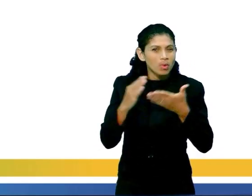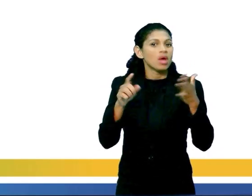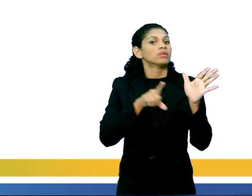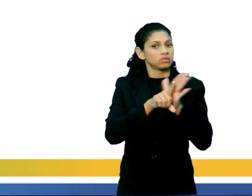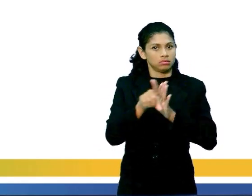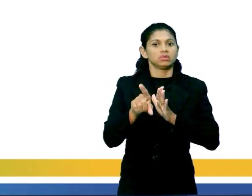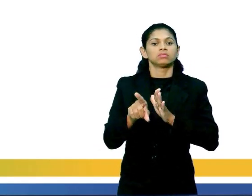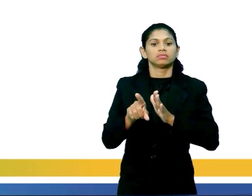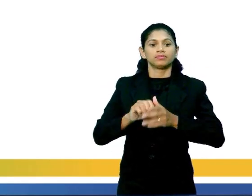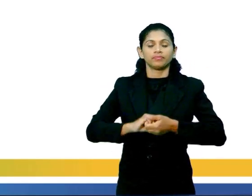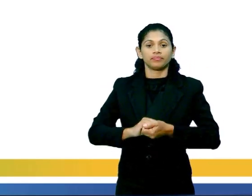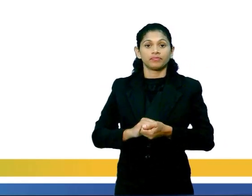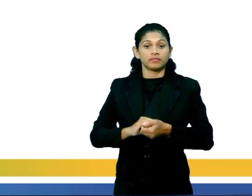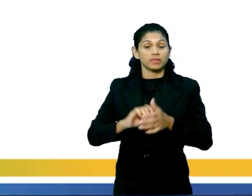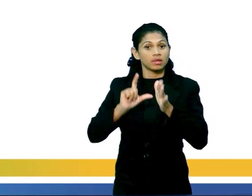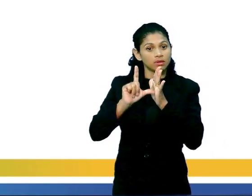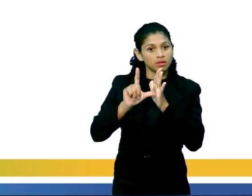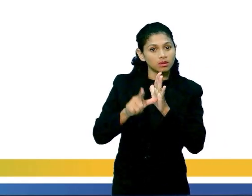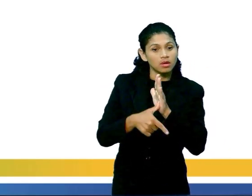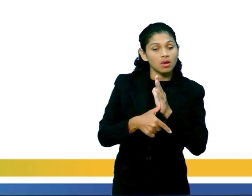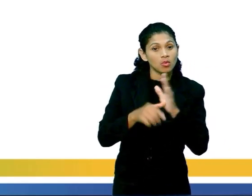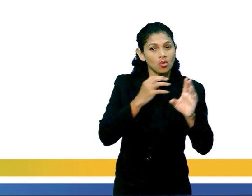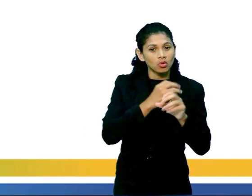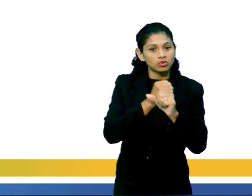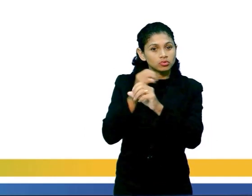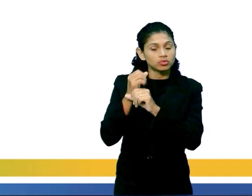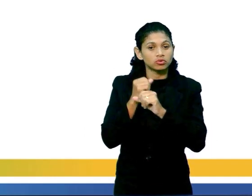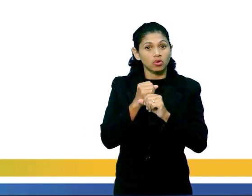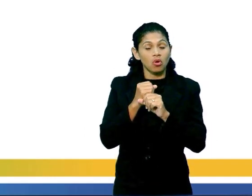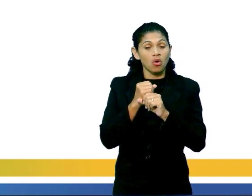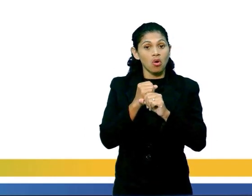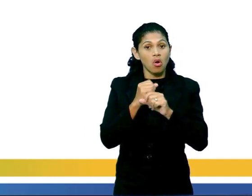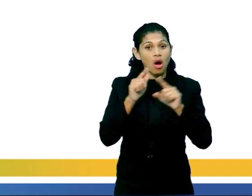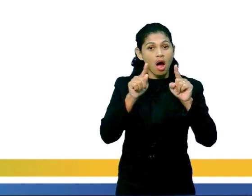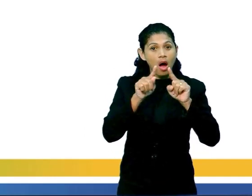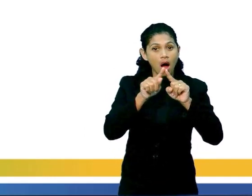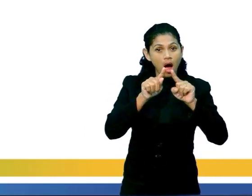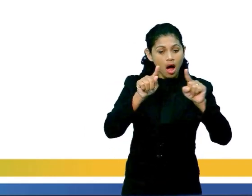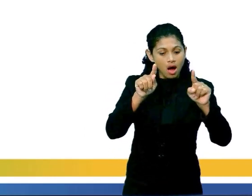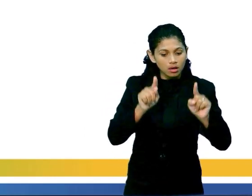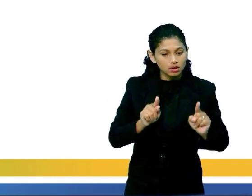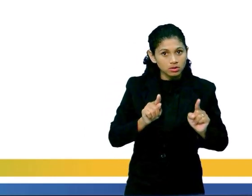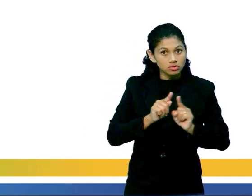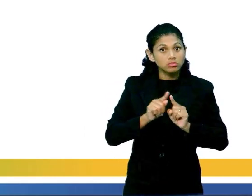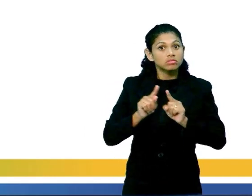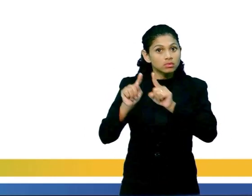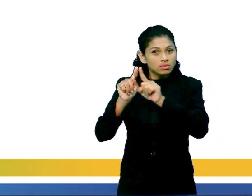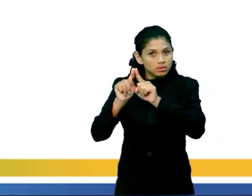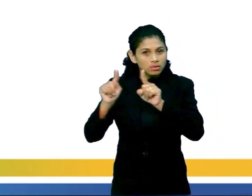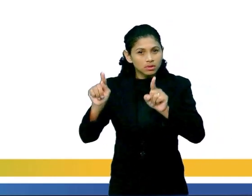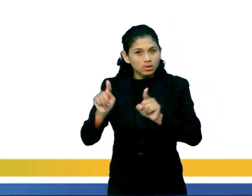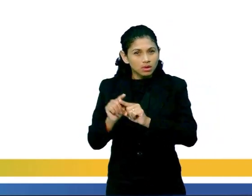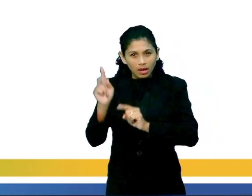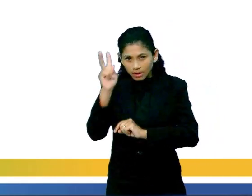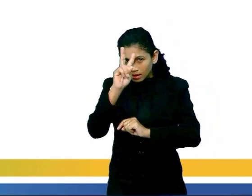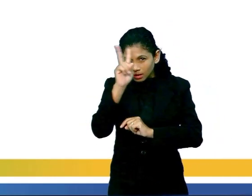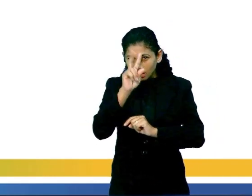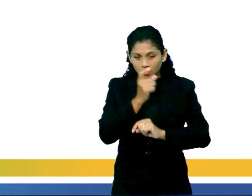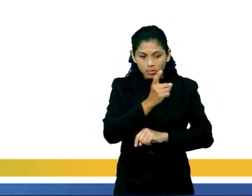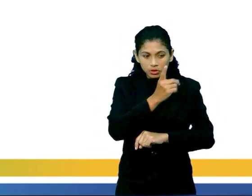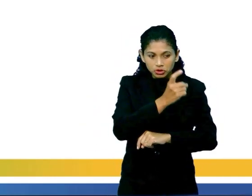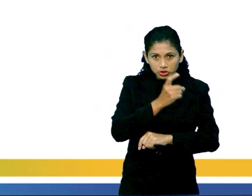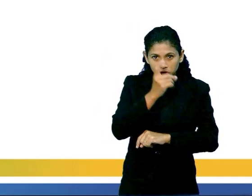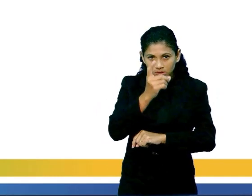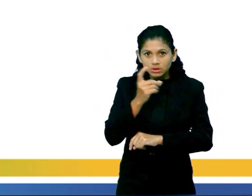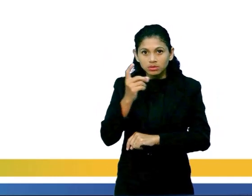Logo após, calculamos a área das colunas apresentadas na imagem, aquelas colunas quadradas. Como é um quadrado,